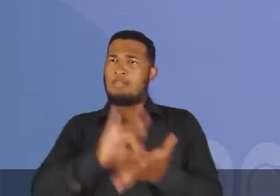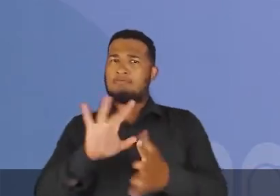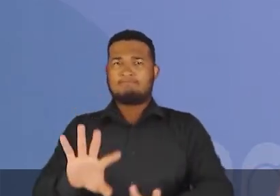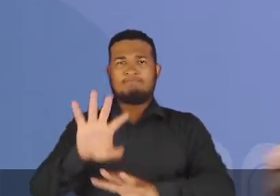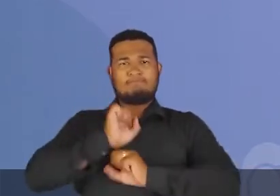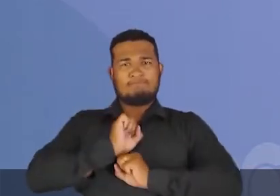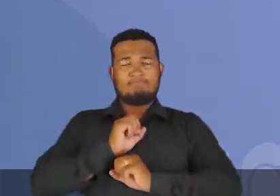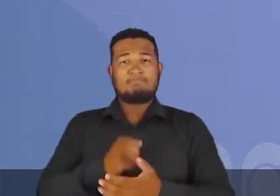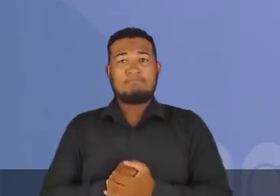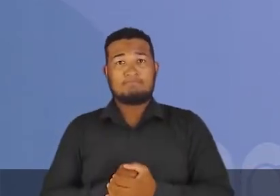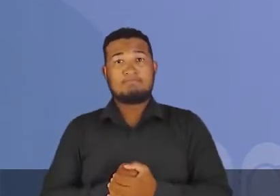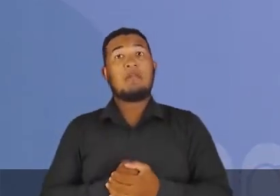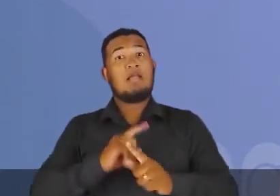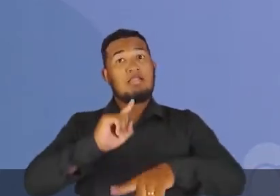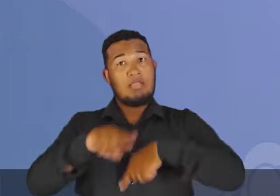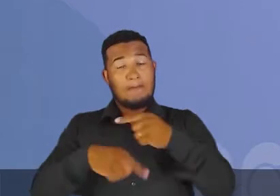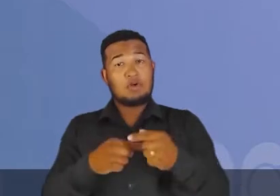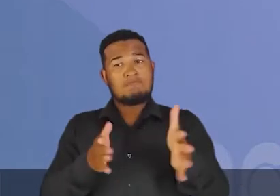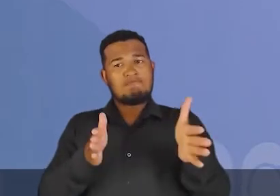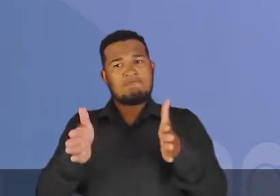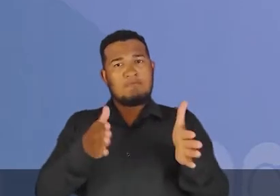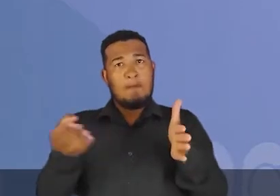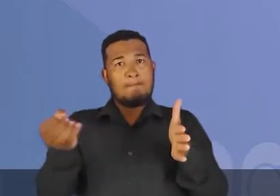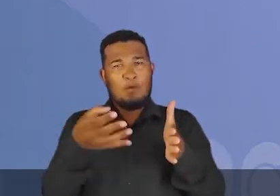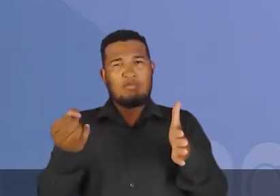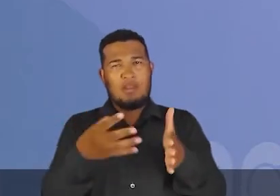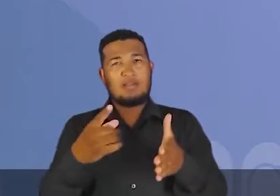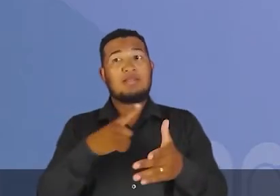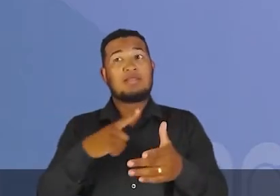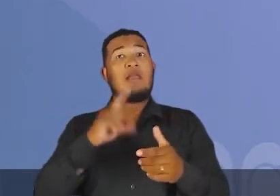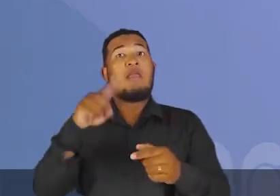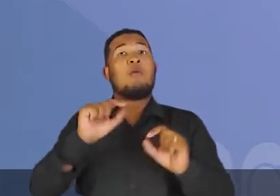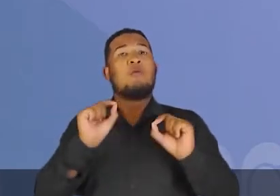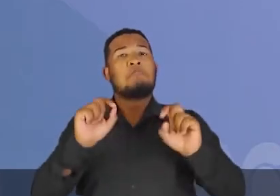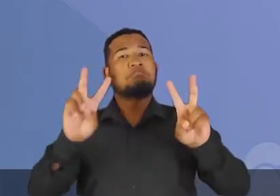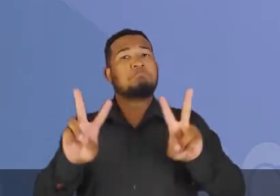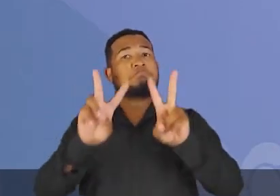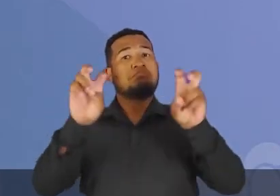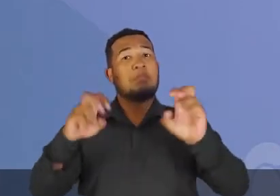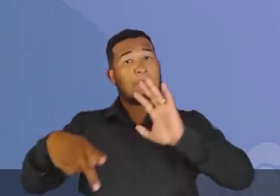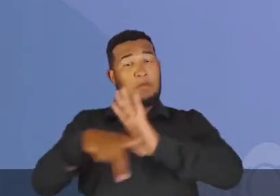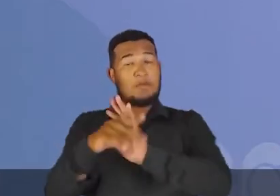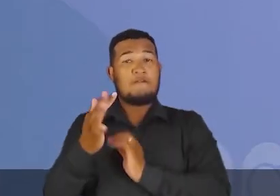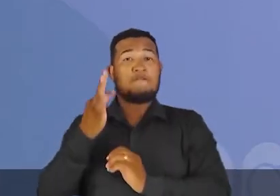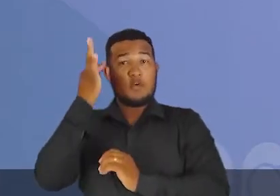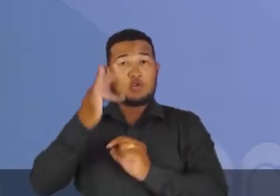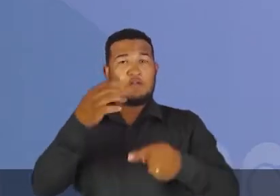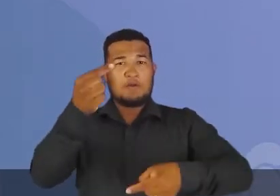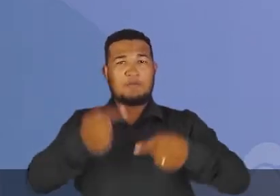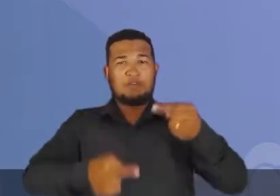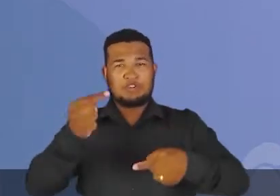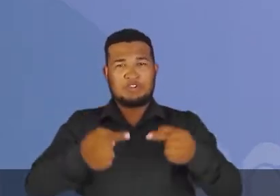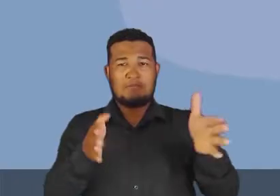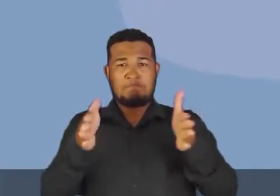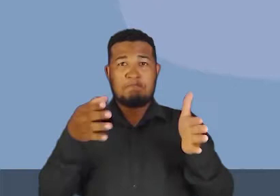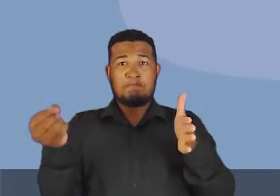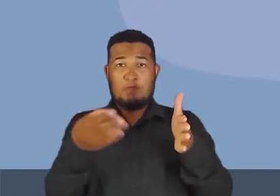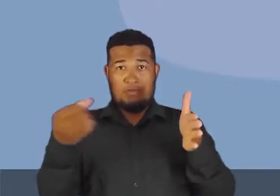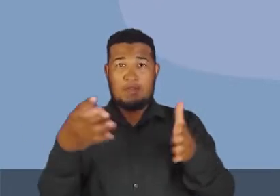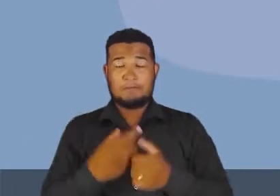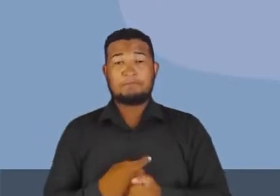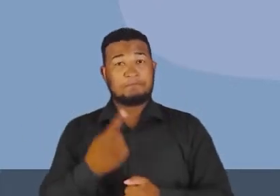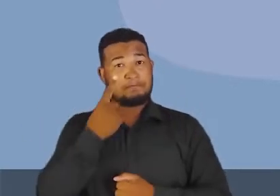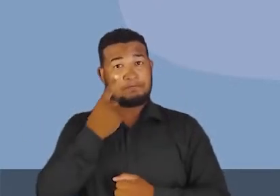E na modernidade, isso vai virar assunto da filosofia política moderna. Dá uma olhada aí na